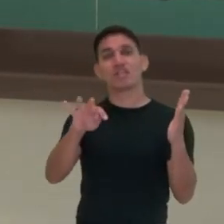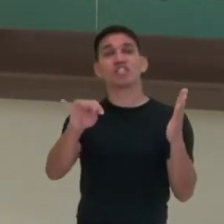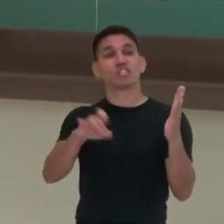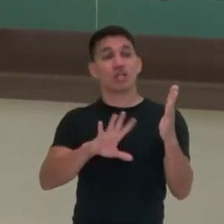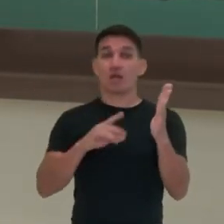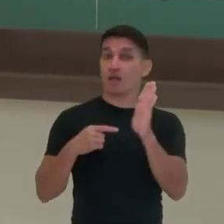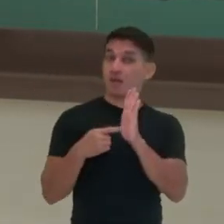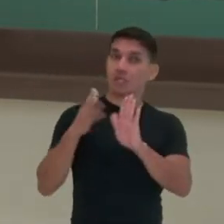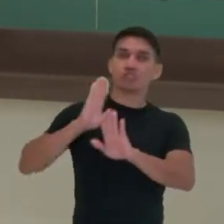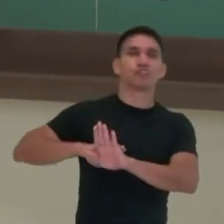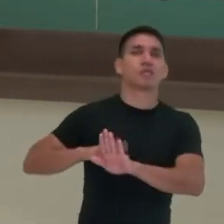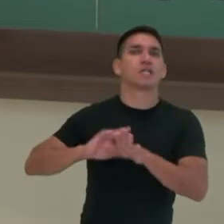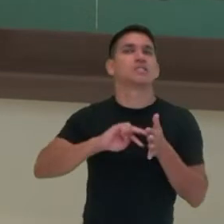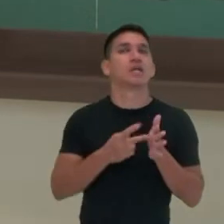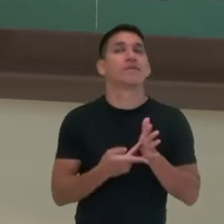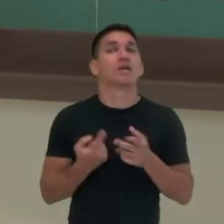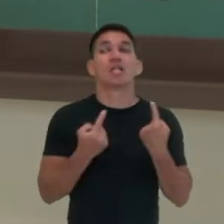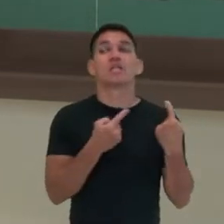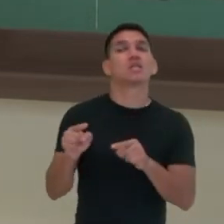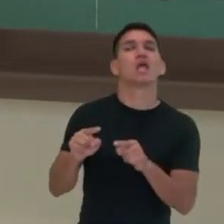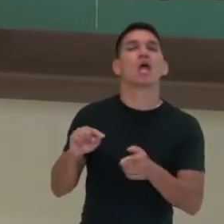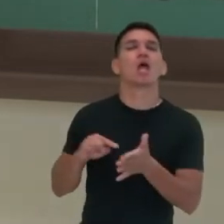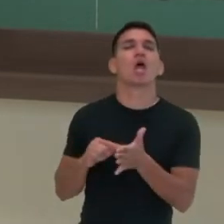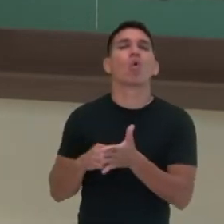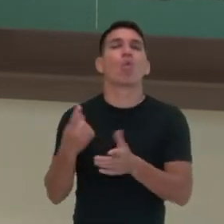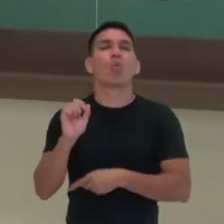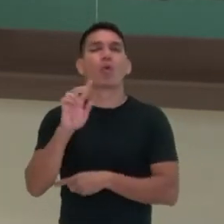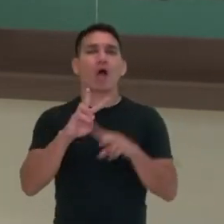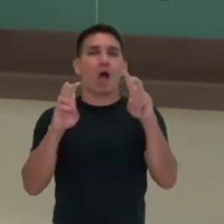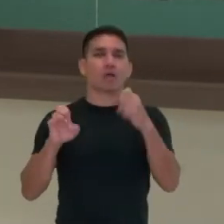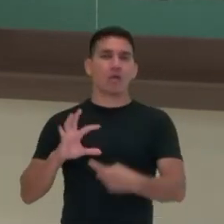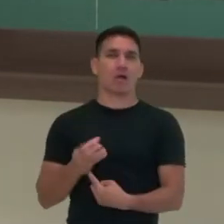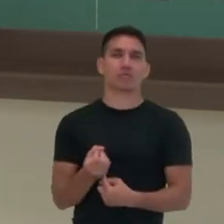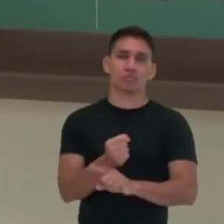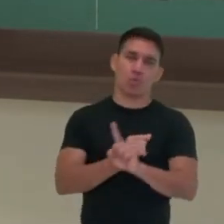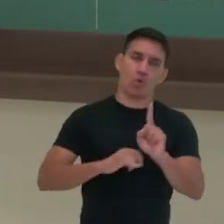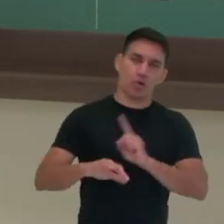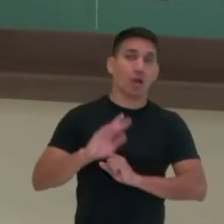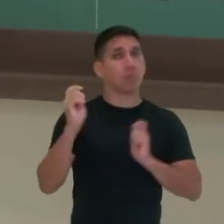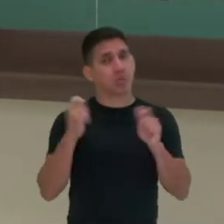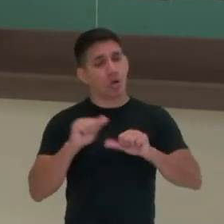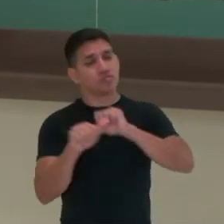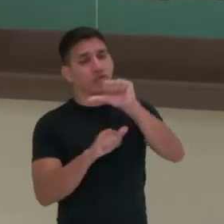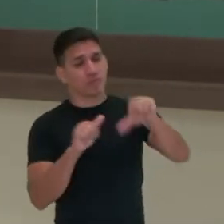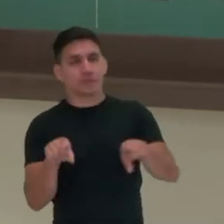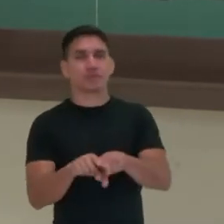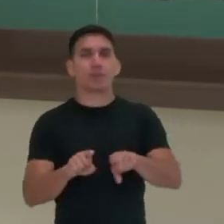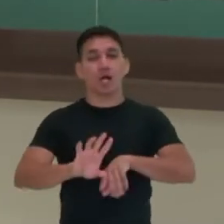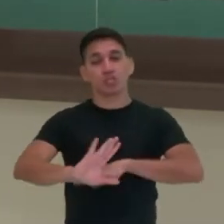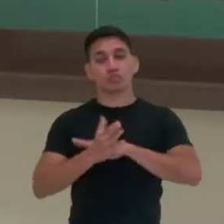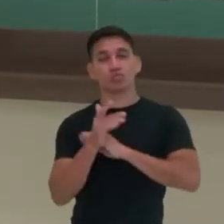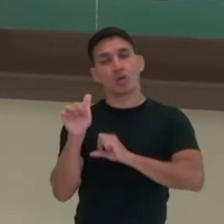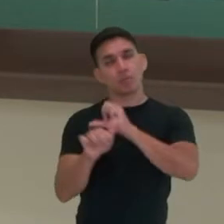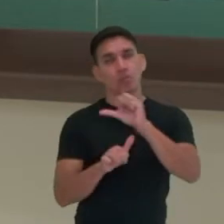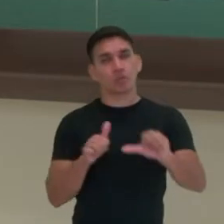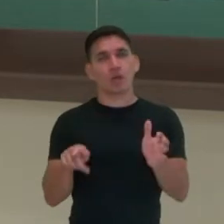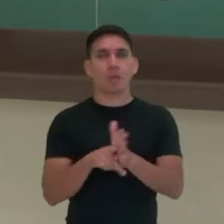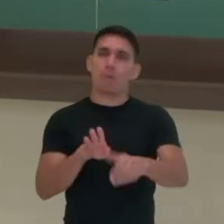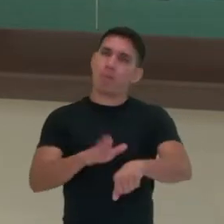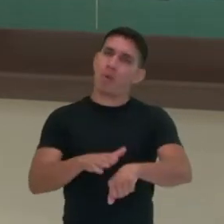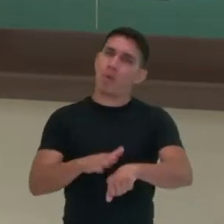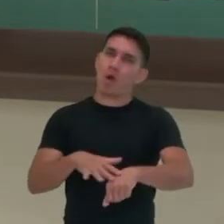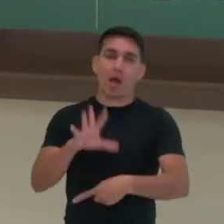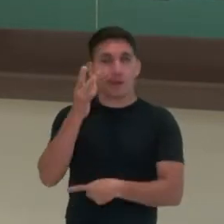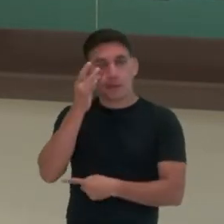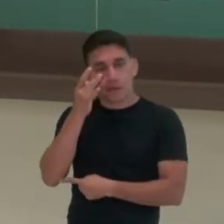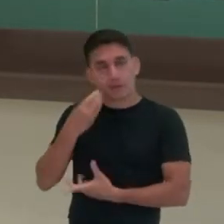Então, a arte pode nos transformar e nos ajudar a transformar a nossa própria realidade. E